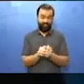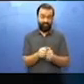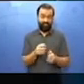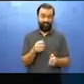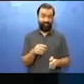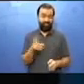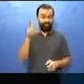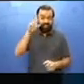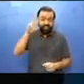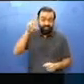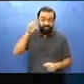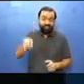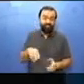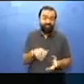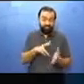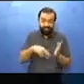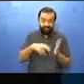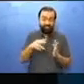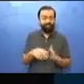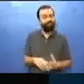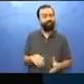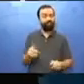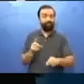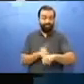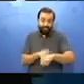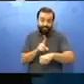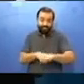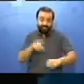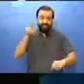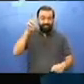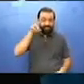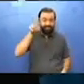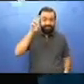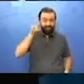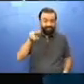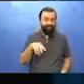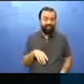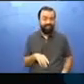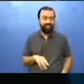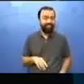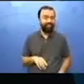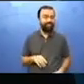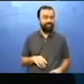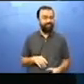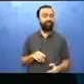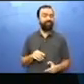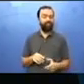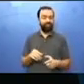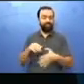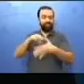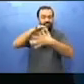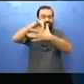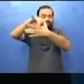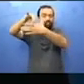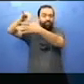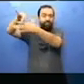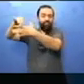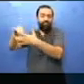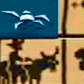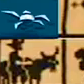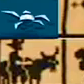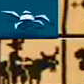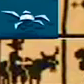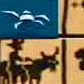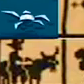nossa história, porque agora chegou a hora da história com o livro O Cordel das Tartarugas. Vamos para a hora da